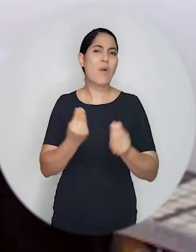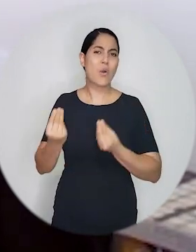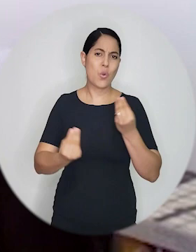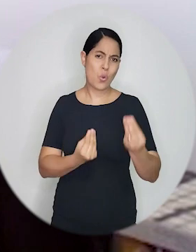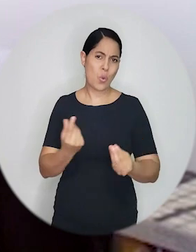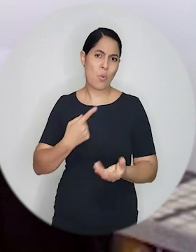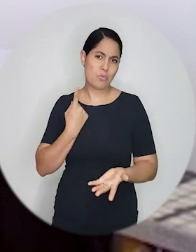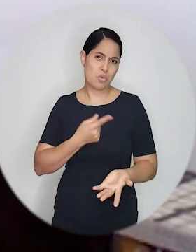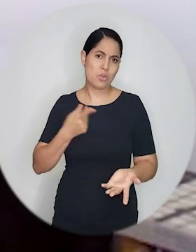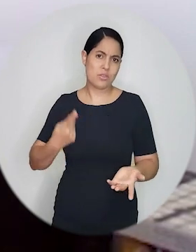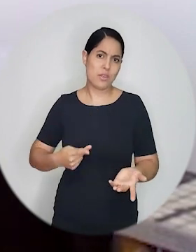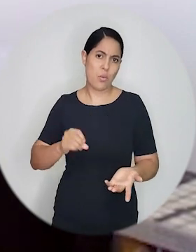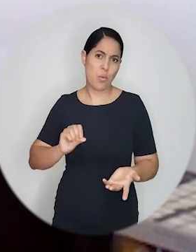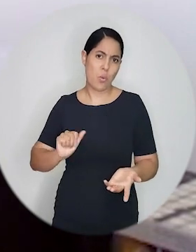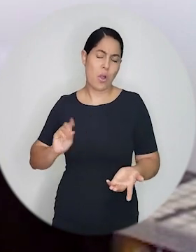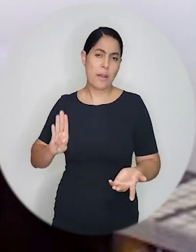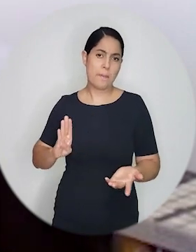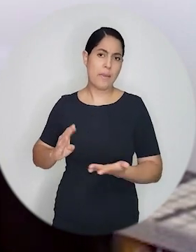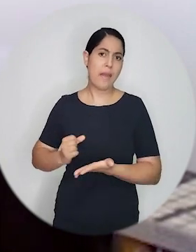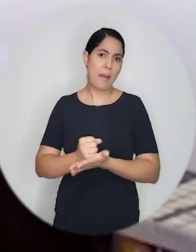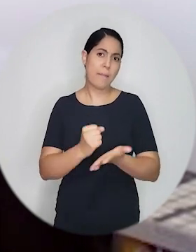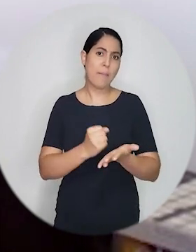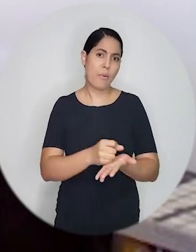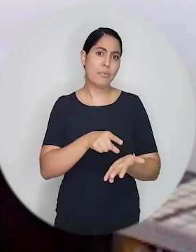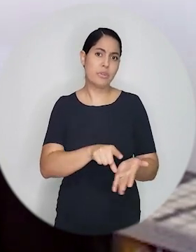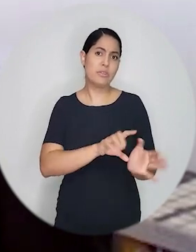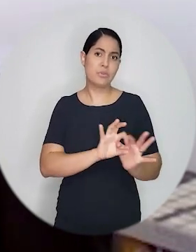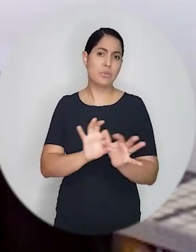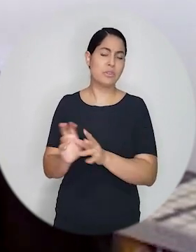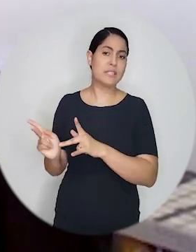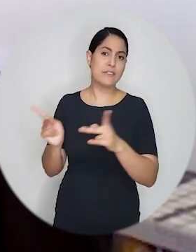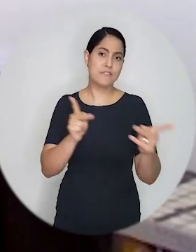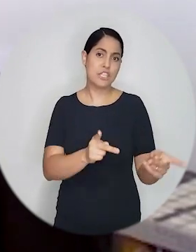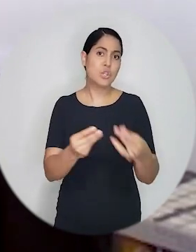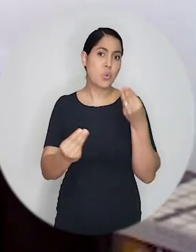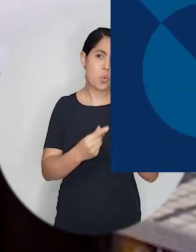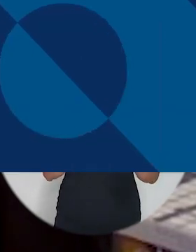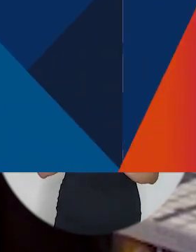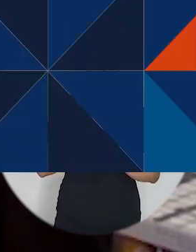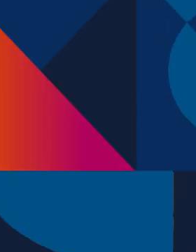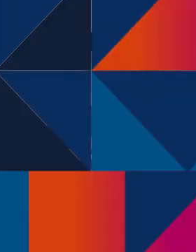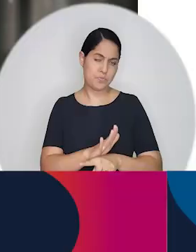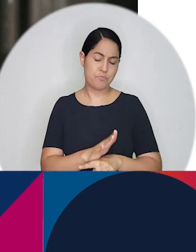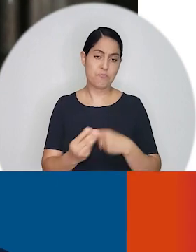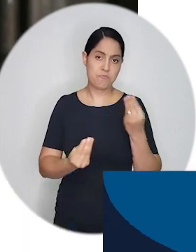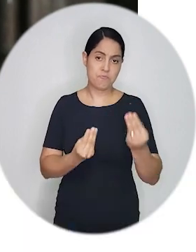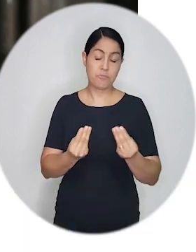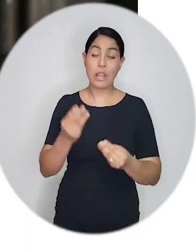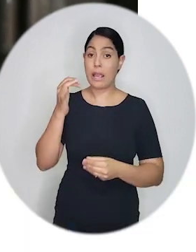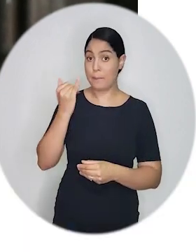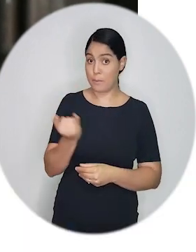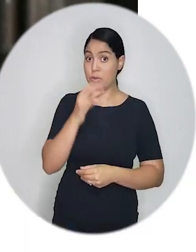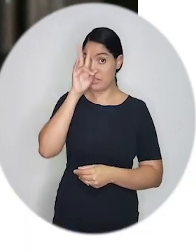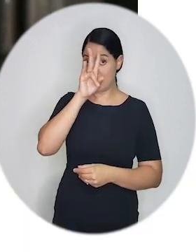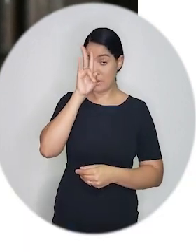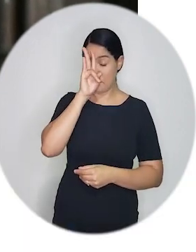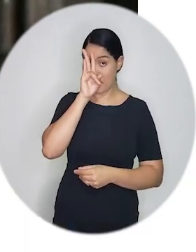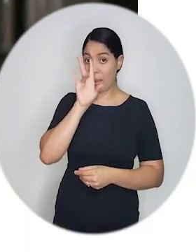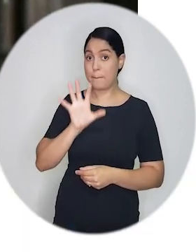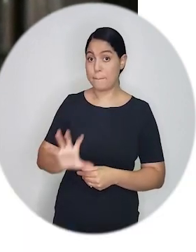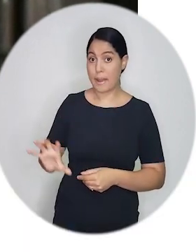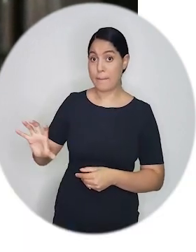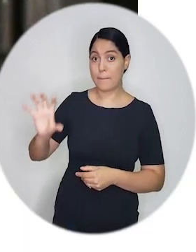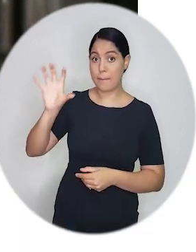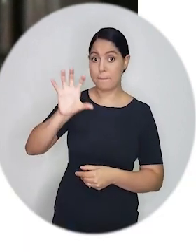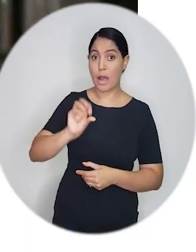nós enquanto OAB, podemos contribuir com essas visitas. É importante lembrar que cada